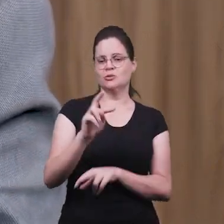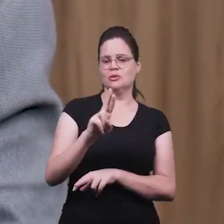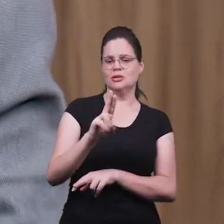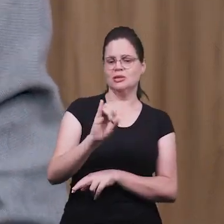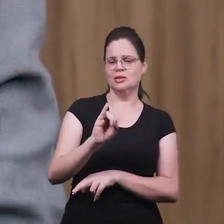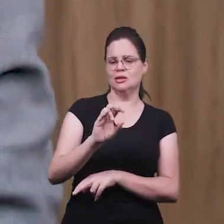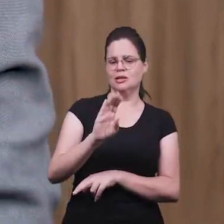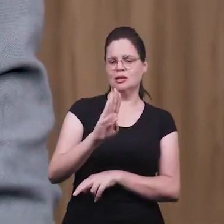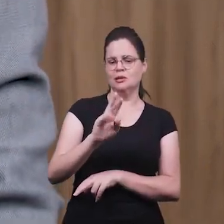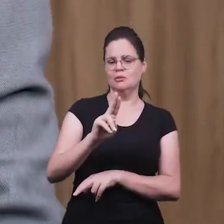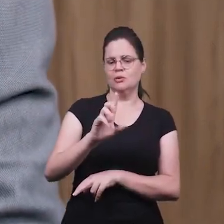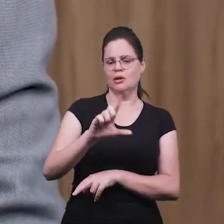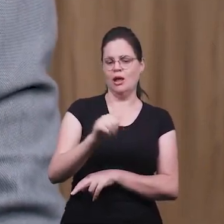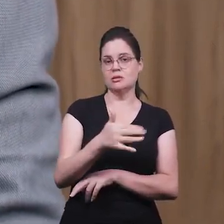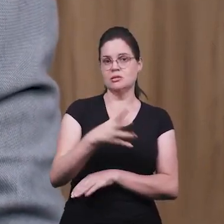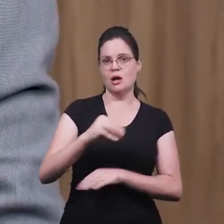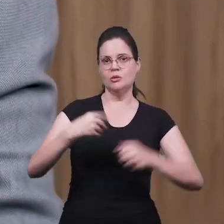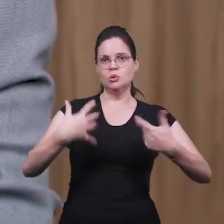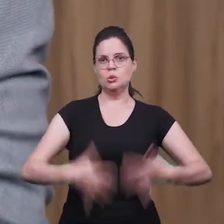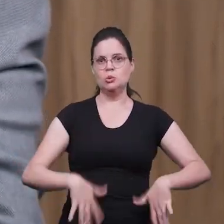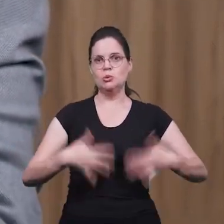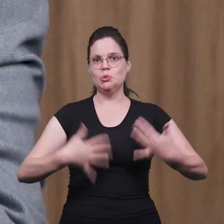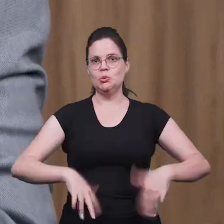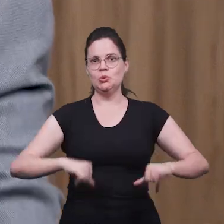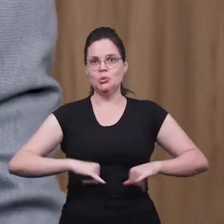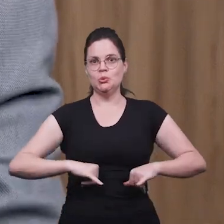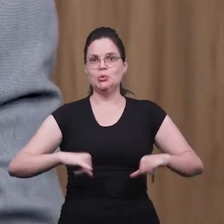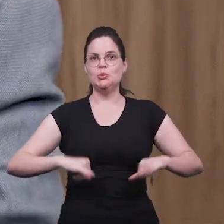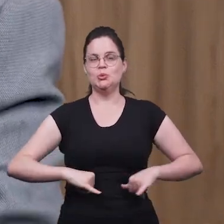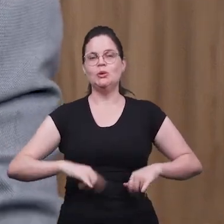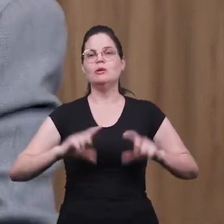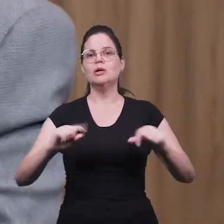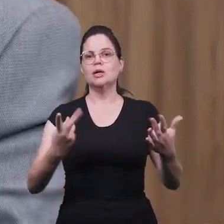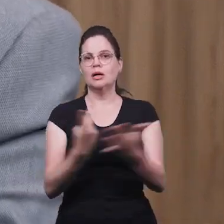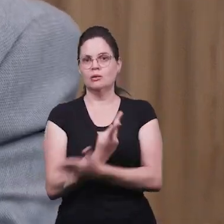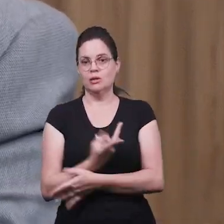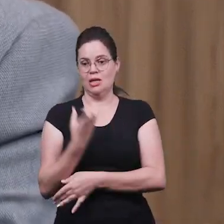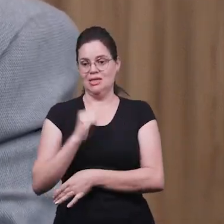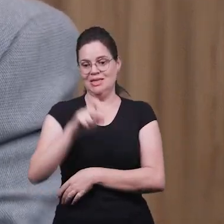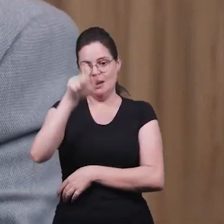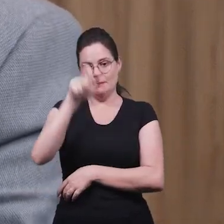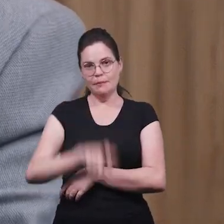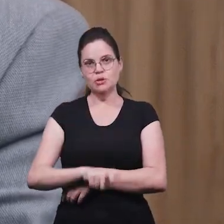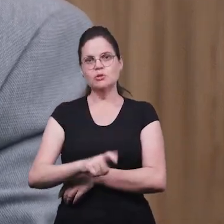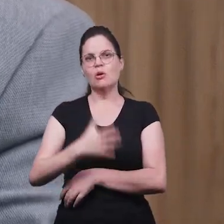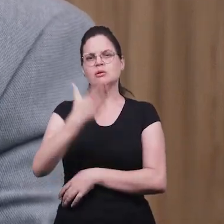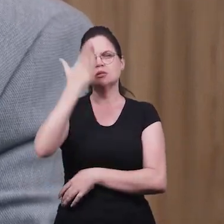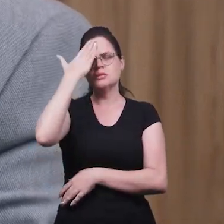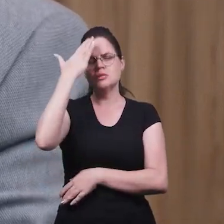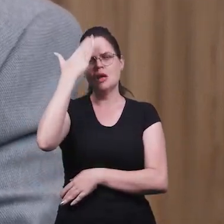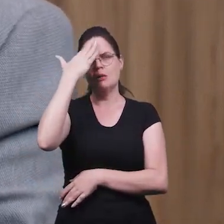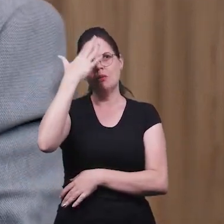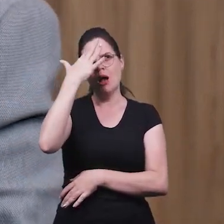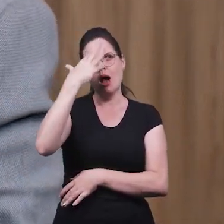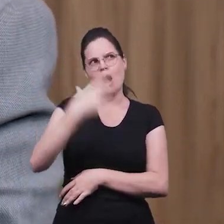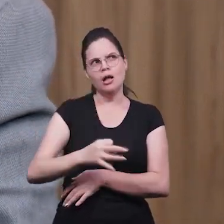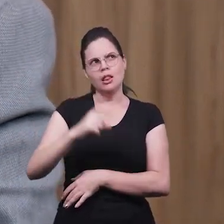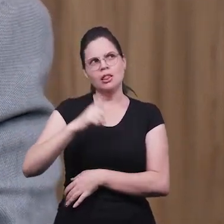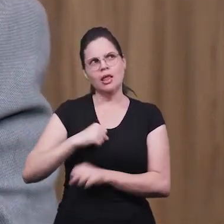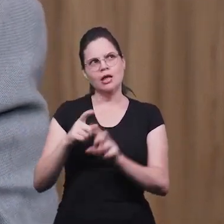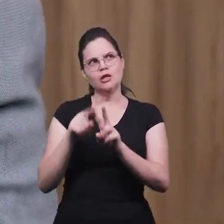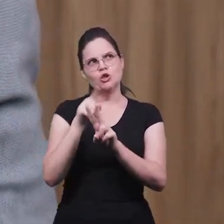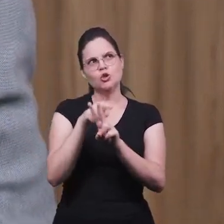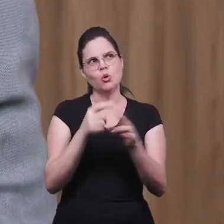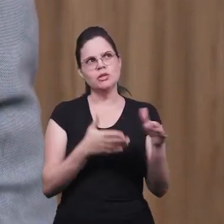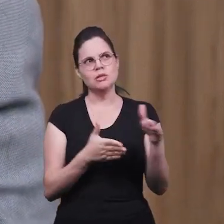tribulação, mostra que o homem, tendo essa consciência, esse temor, ele pode fazer a